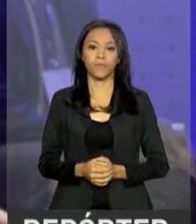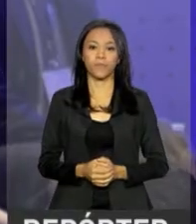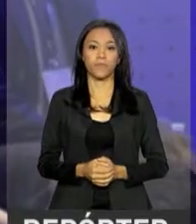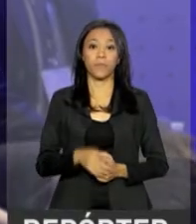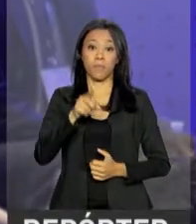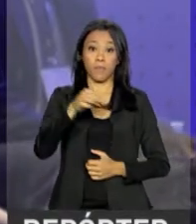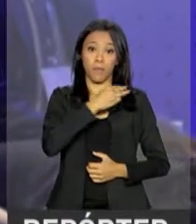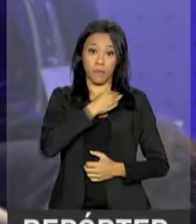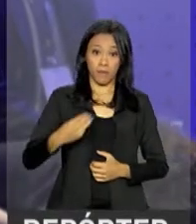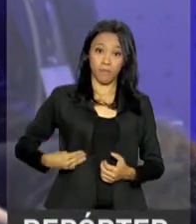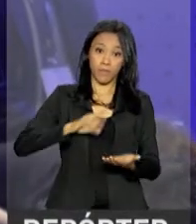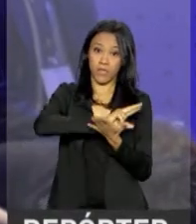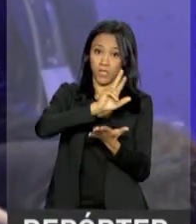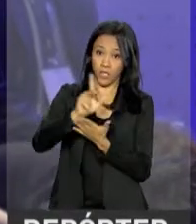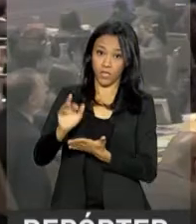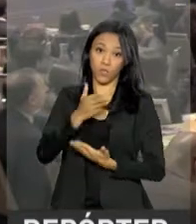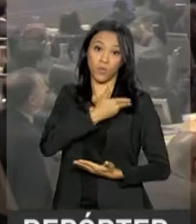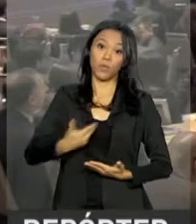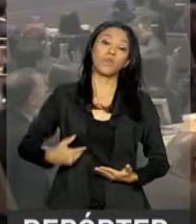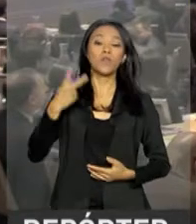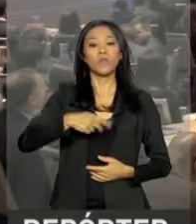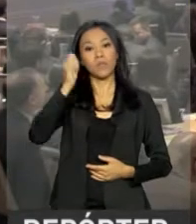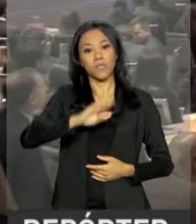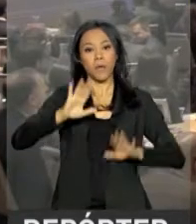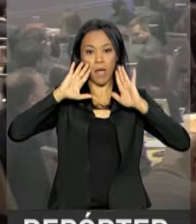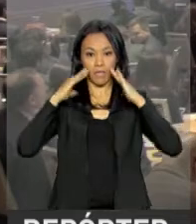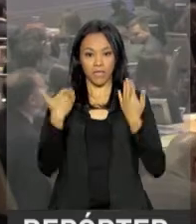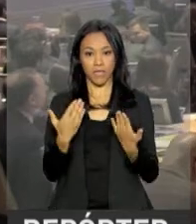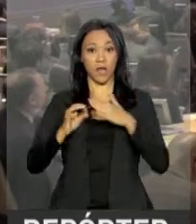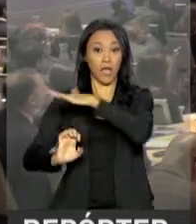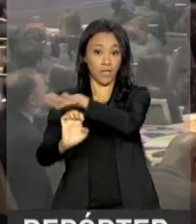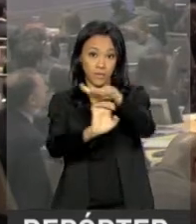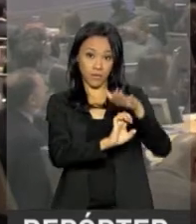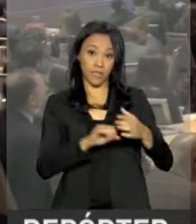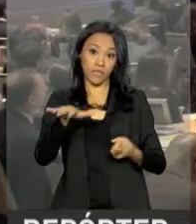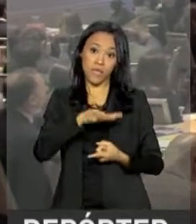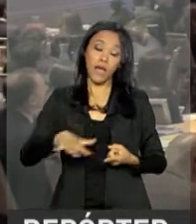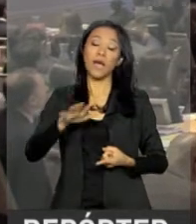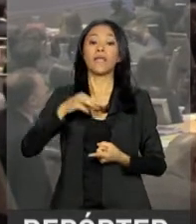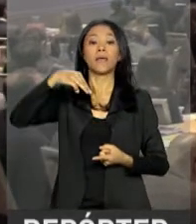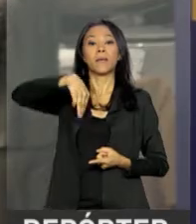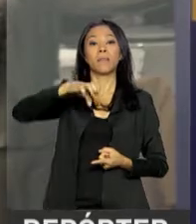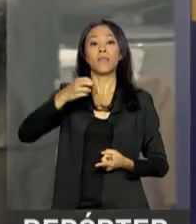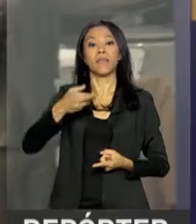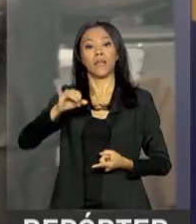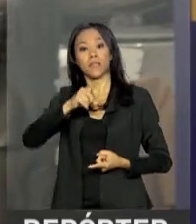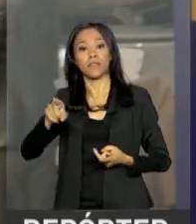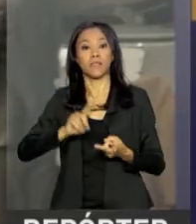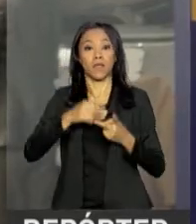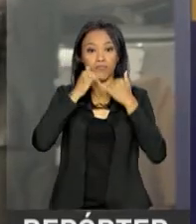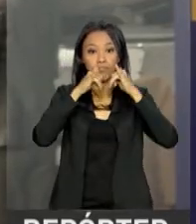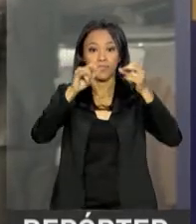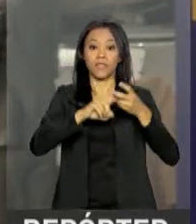ministros do governo brasileiro apresentaram aos investidores projetos em áreas como mineração energia e transportes o diretor executivo